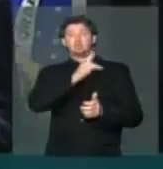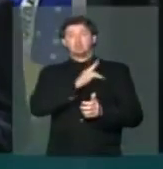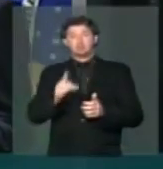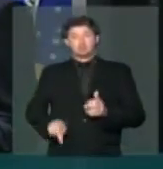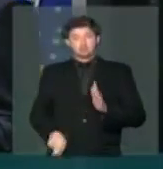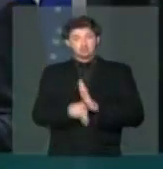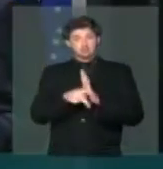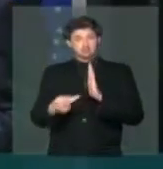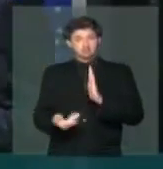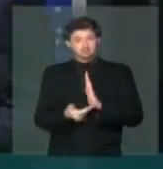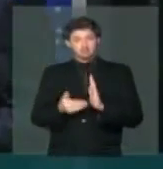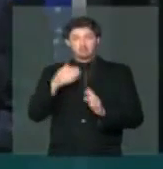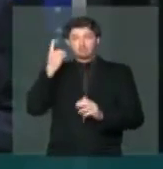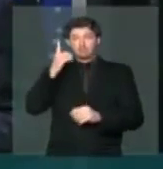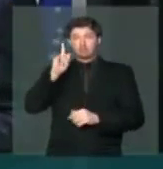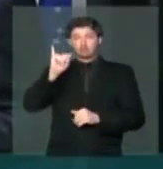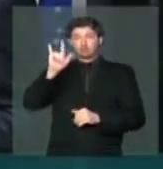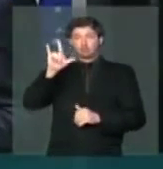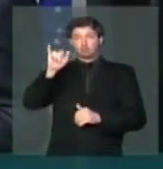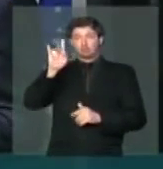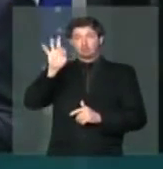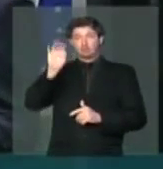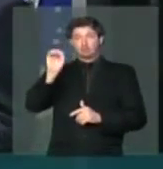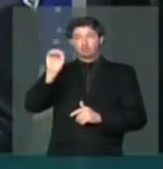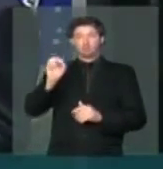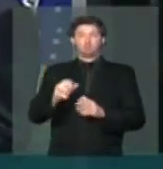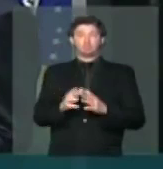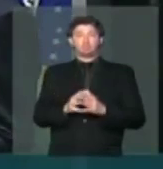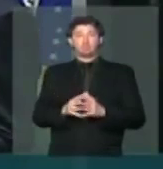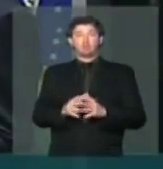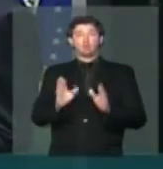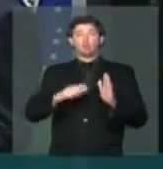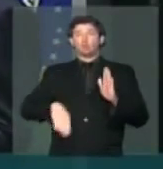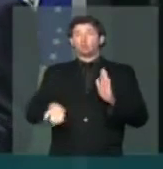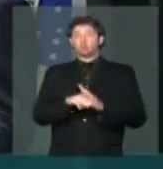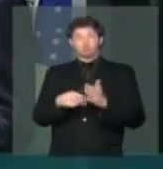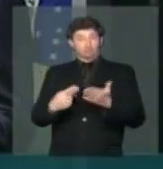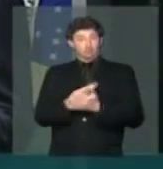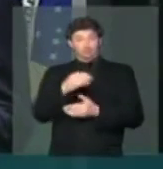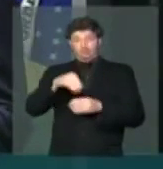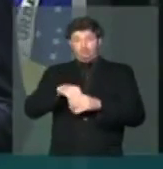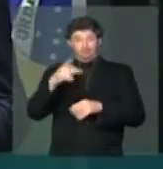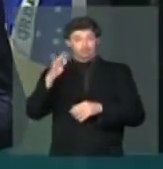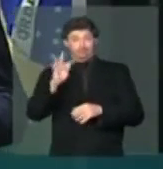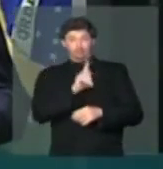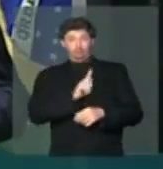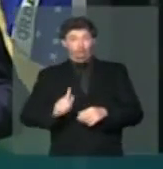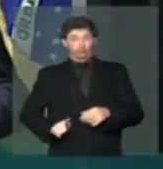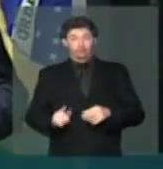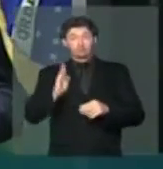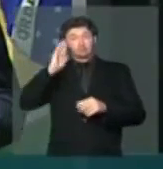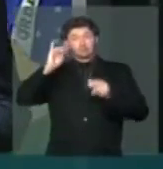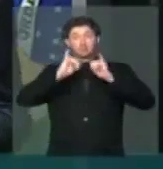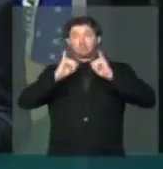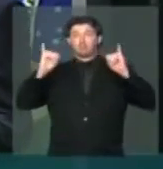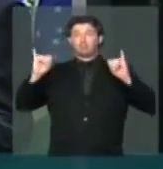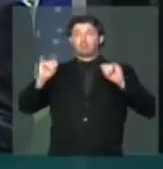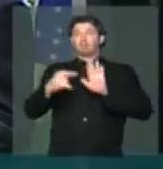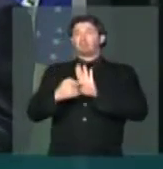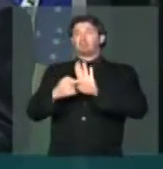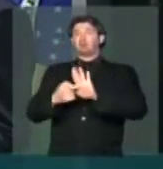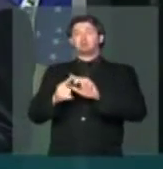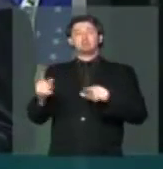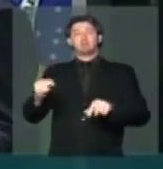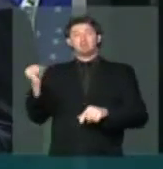presidente desta casa, Gilberto Nascimento, como tudo que acontece no governo do PT, sobressai a propaganda e não dão